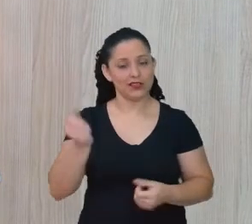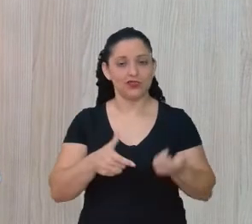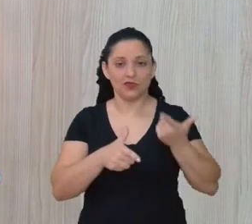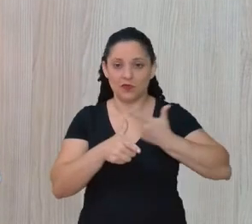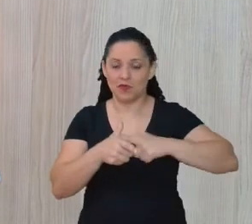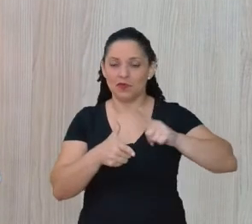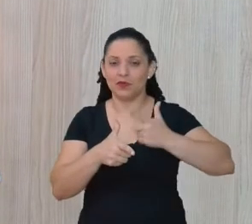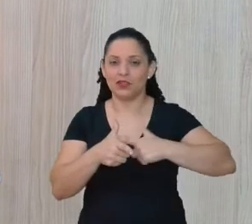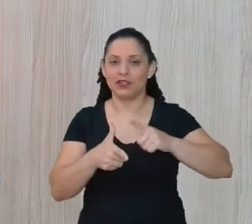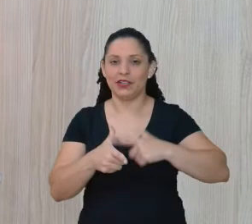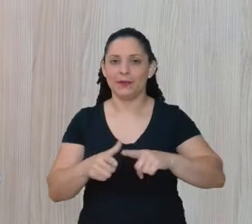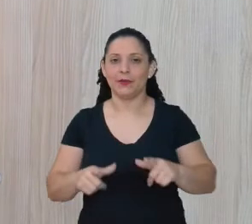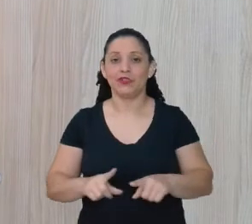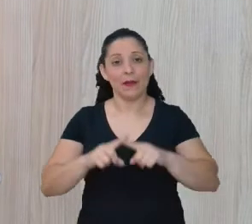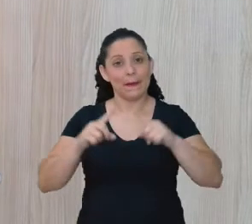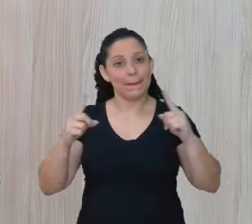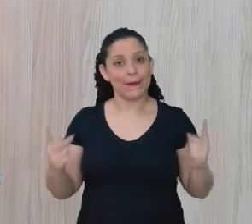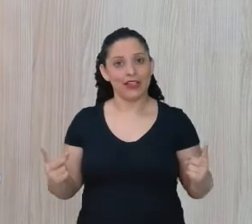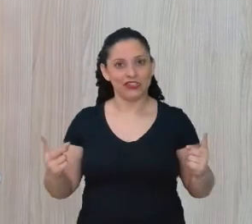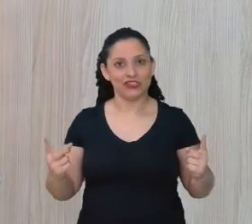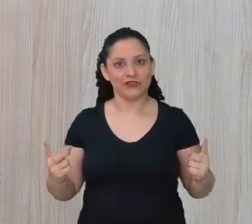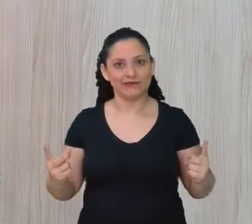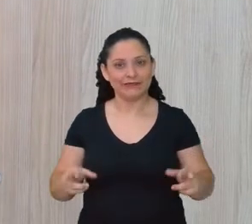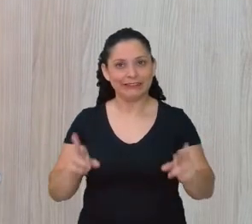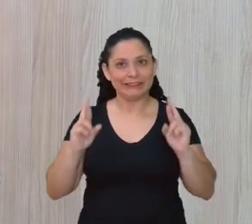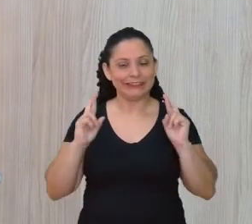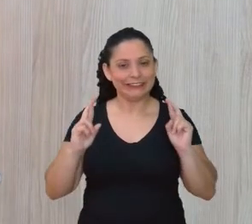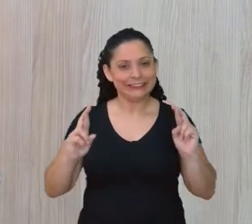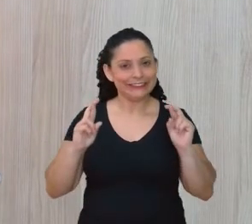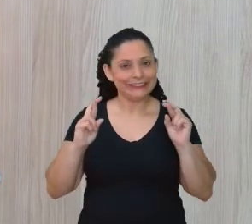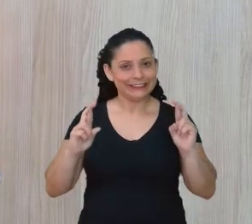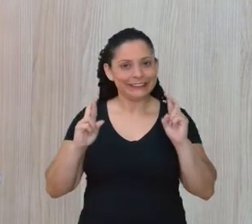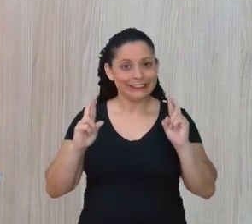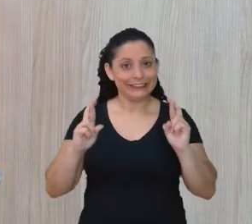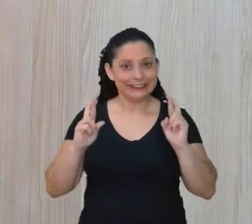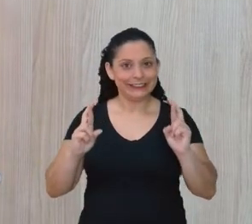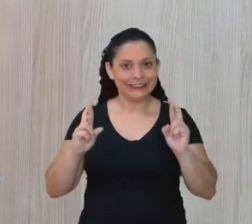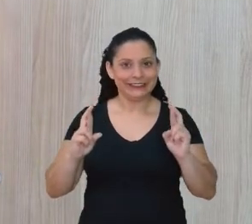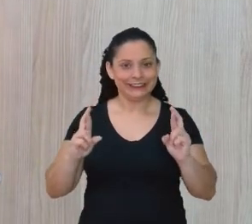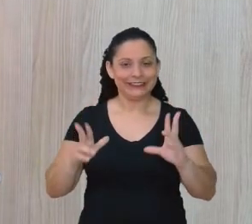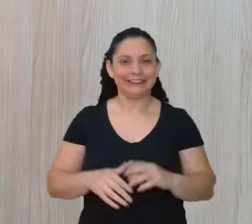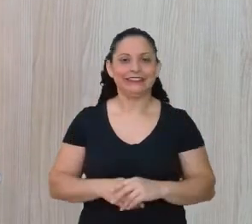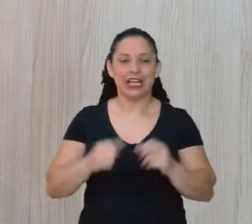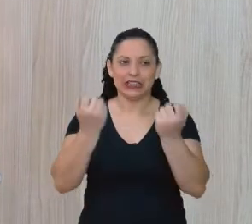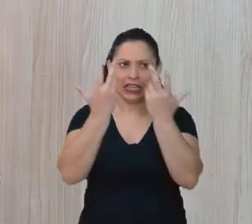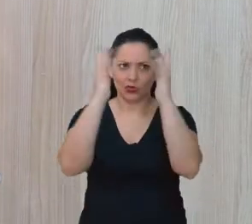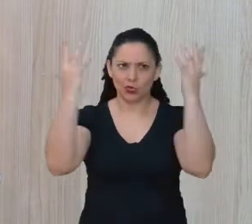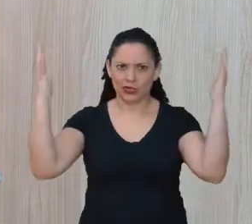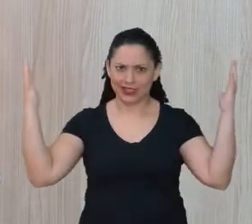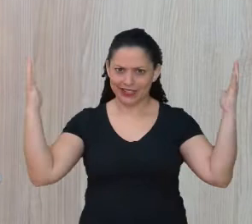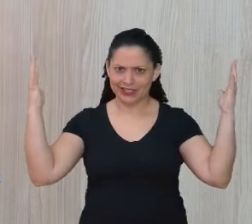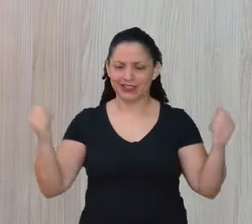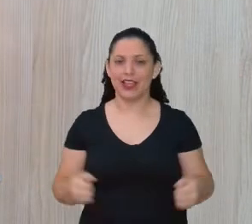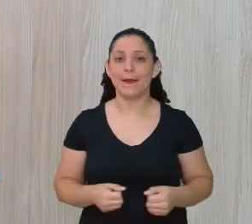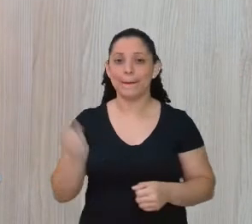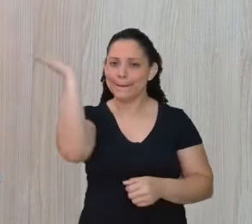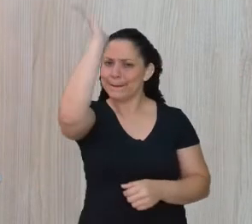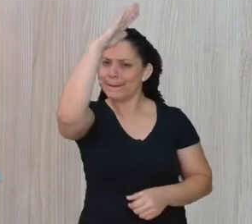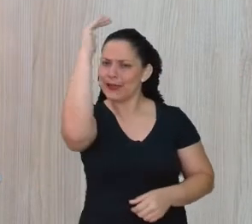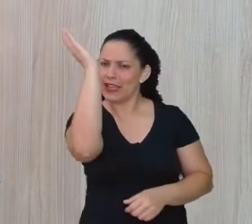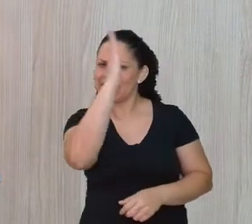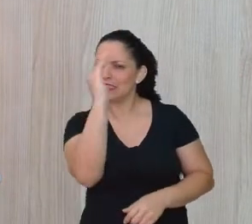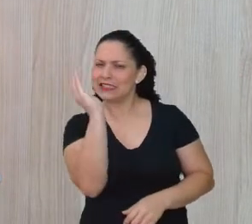desastres. Graças, né, a gente tem graças à natureza, nosso país